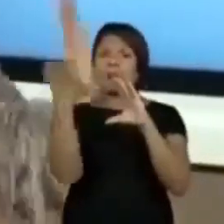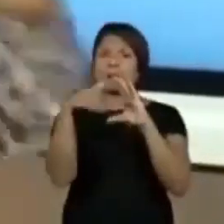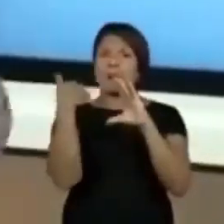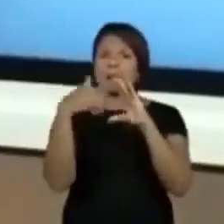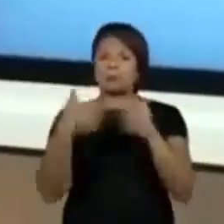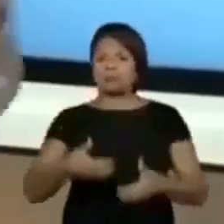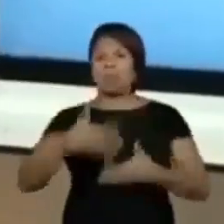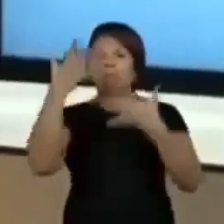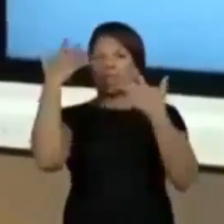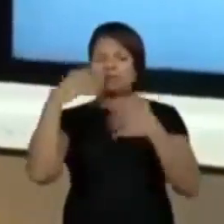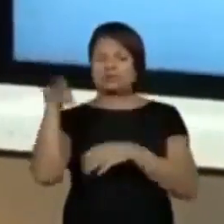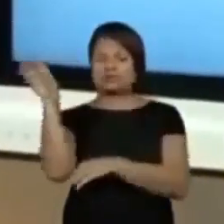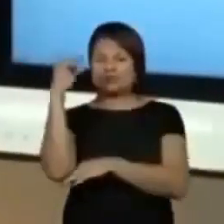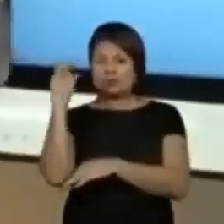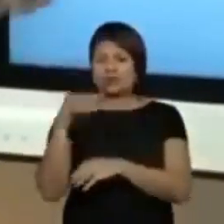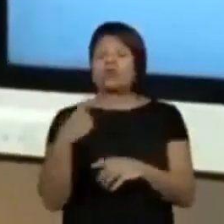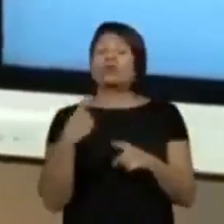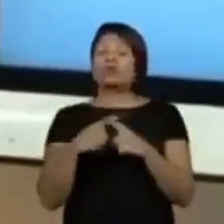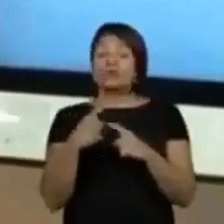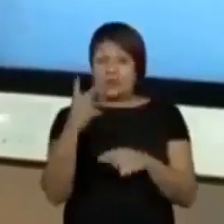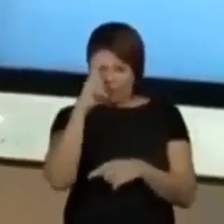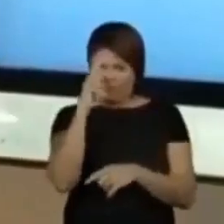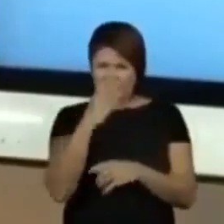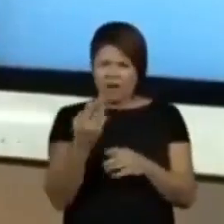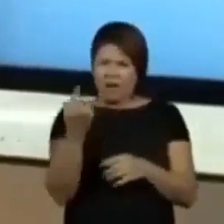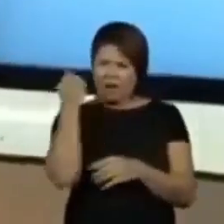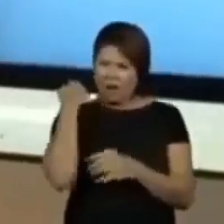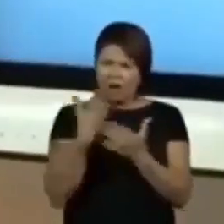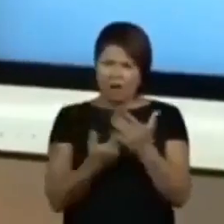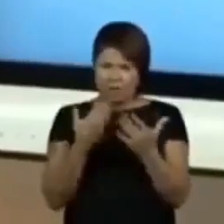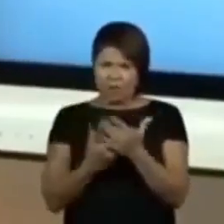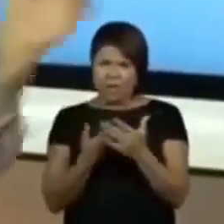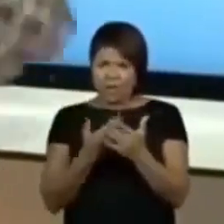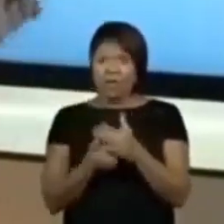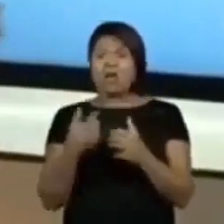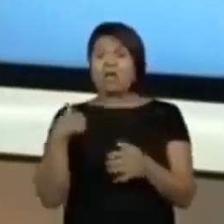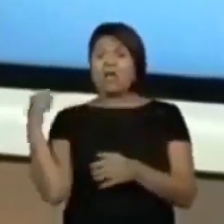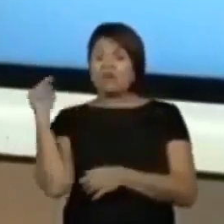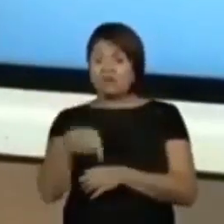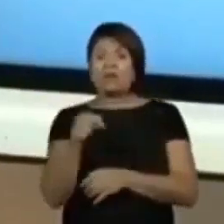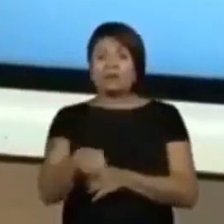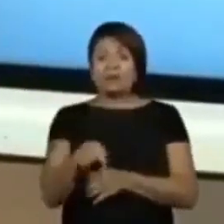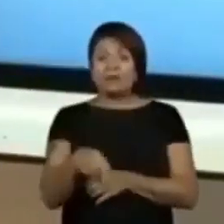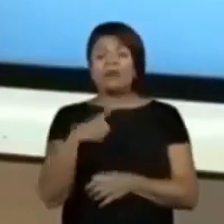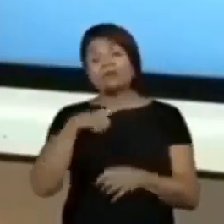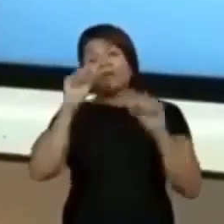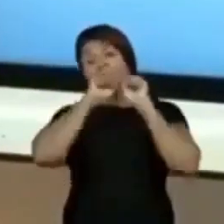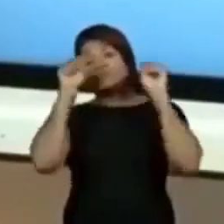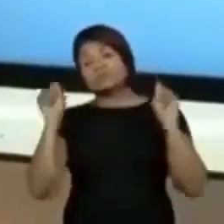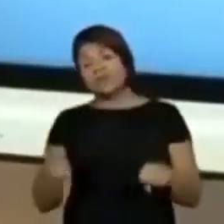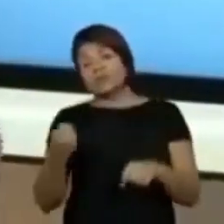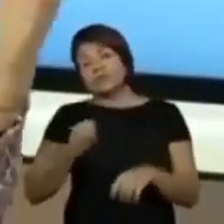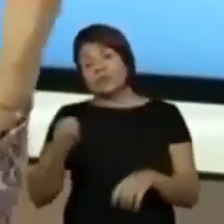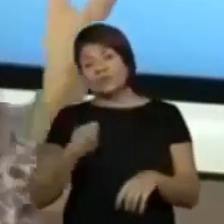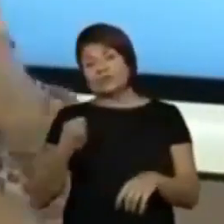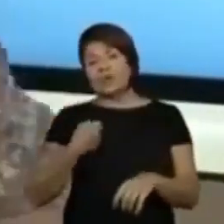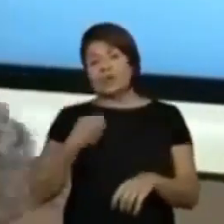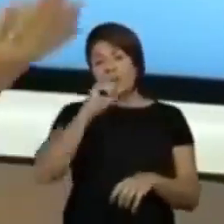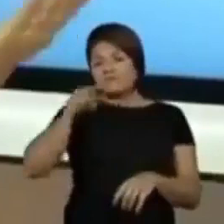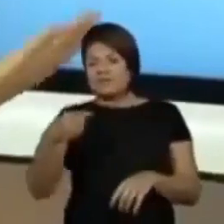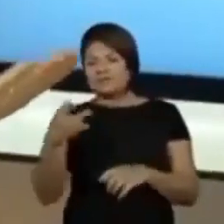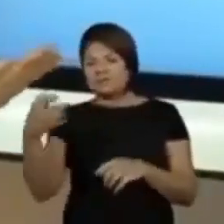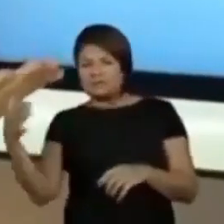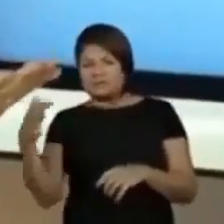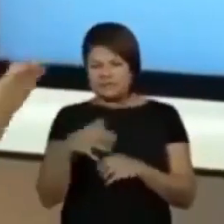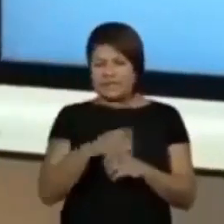casa? Lembram, na aula passada, eu estive aqui e nós trabalhamos o sistema de numeração decimal. E como